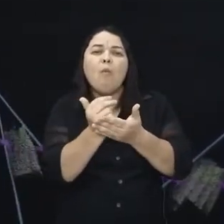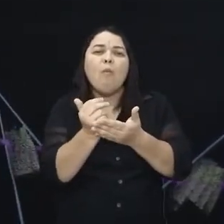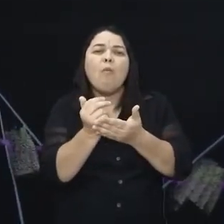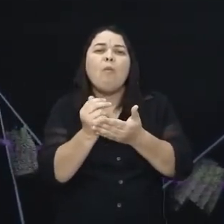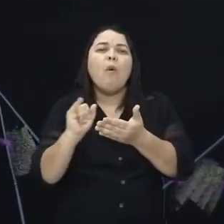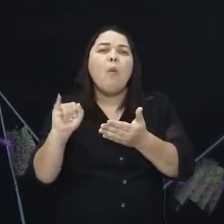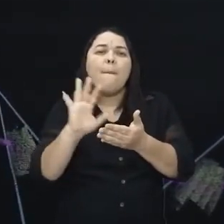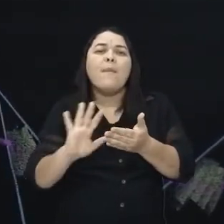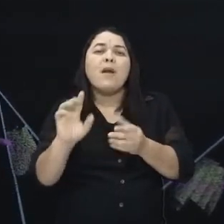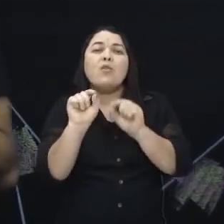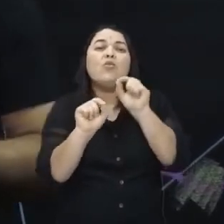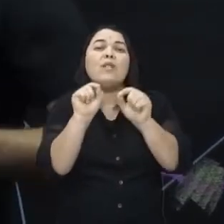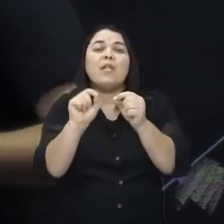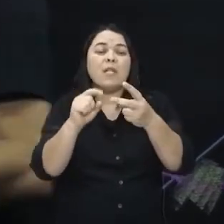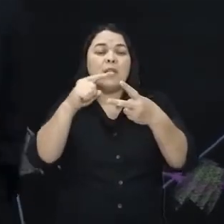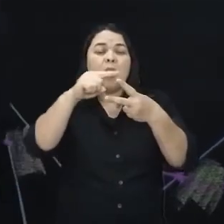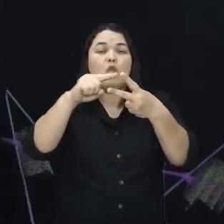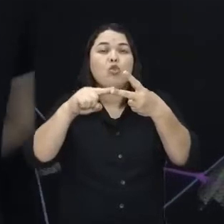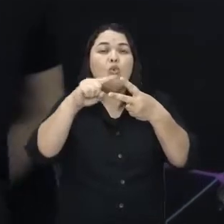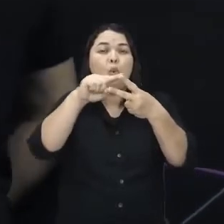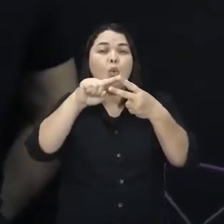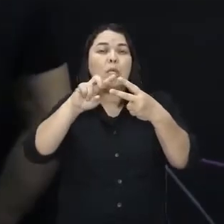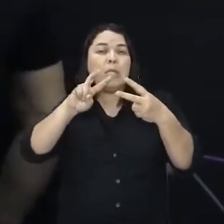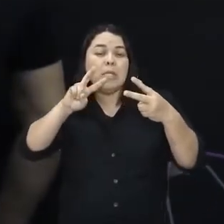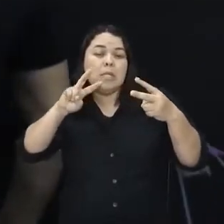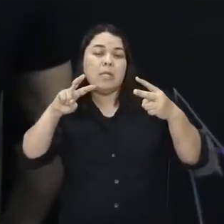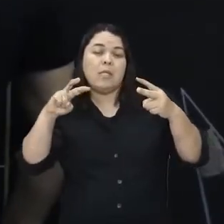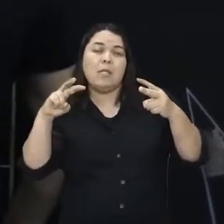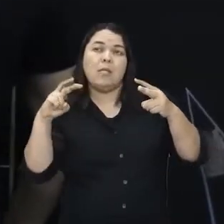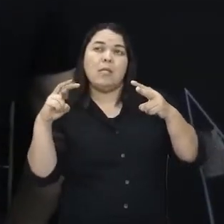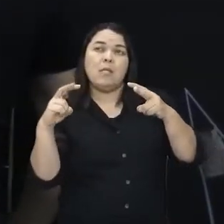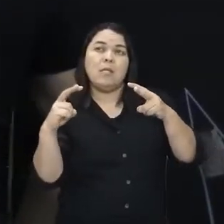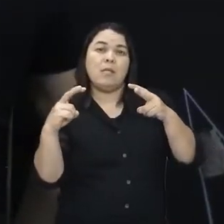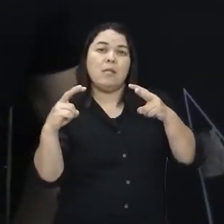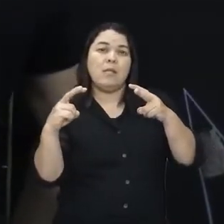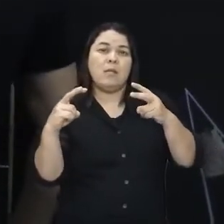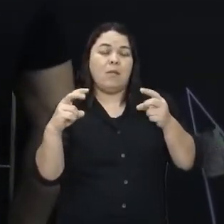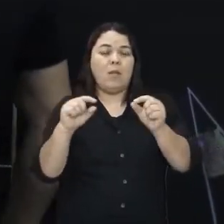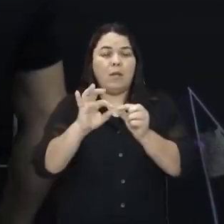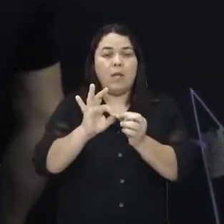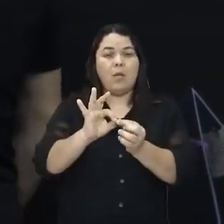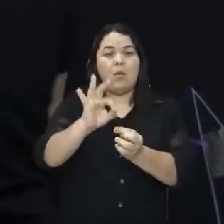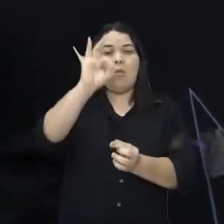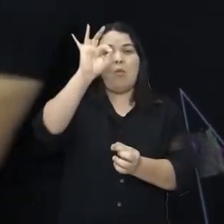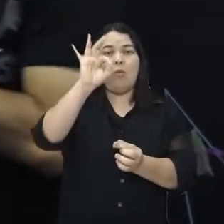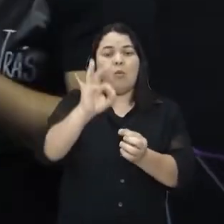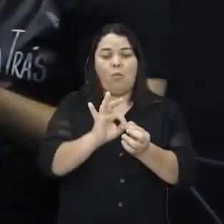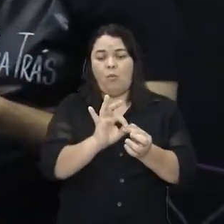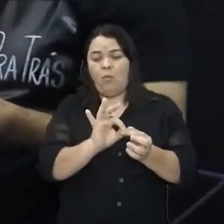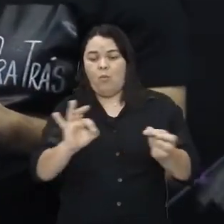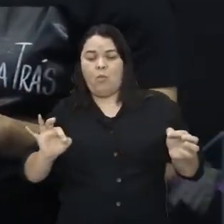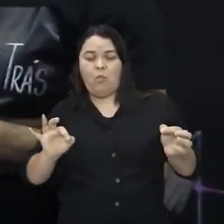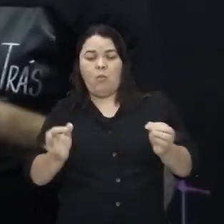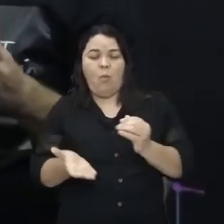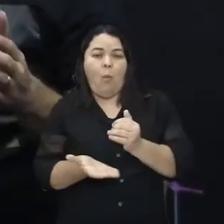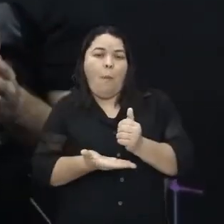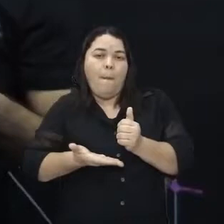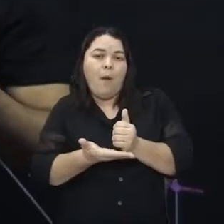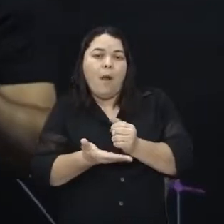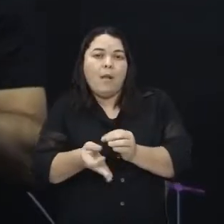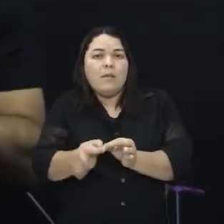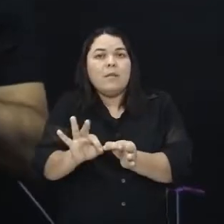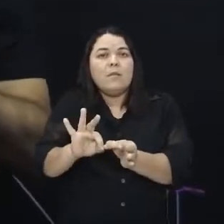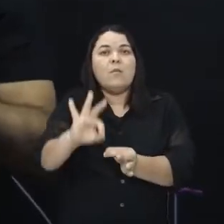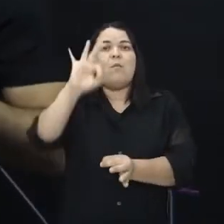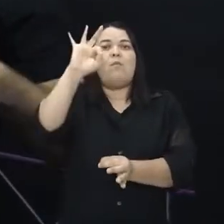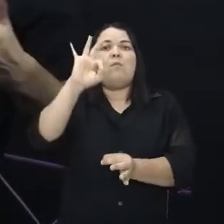duas dimensões. Como assim? Ela tem comprimento e largura ou base e altura. Dependendo